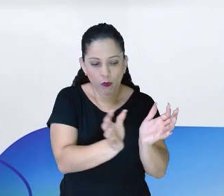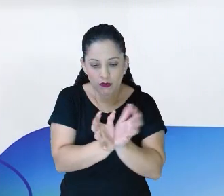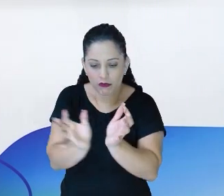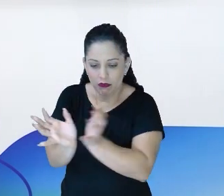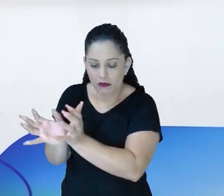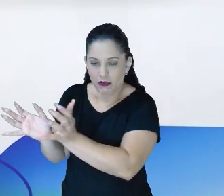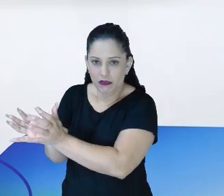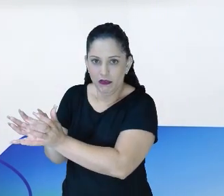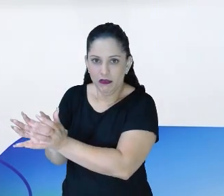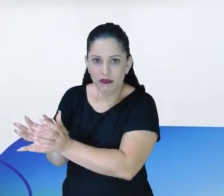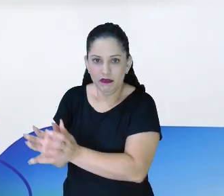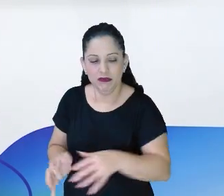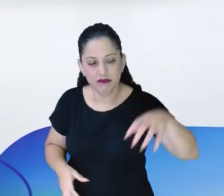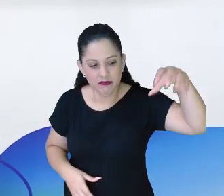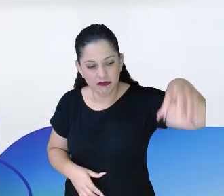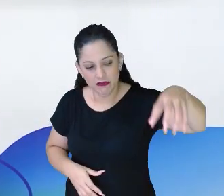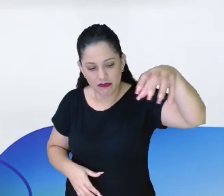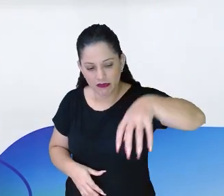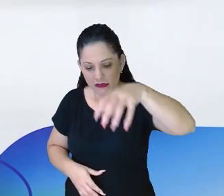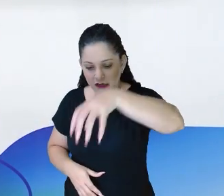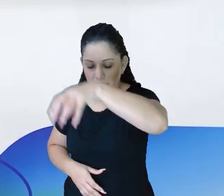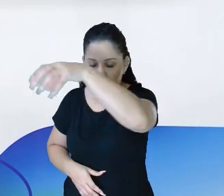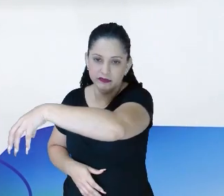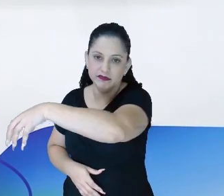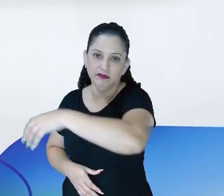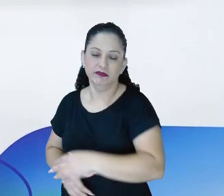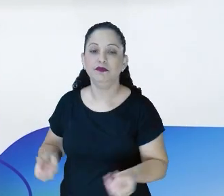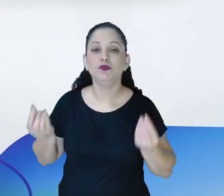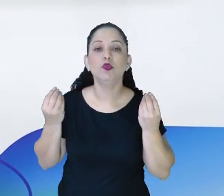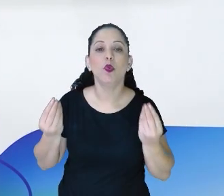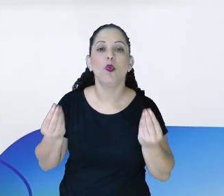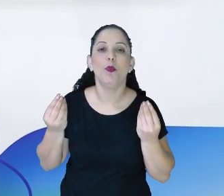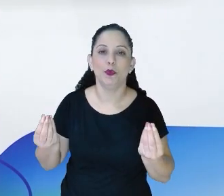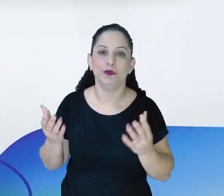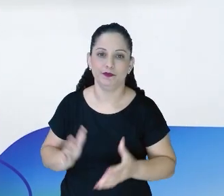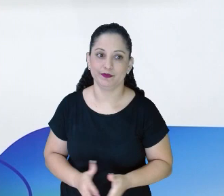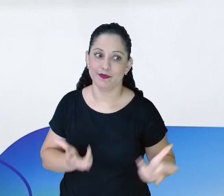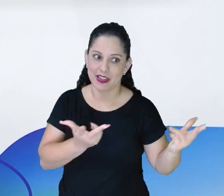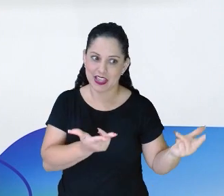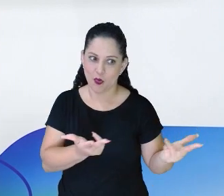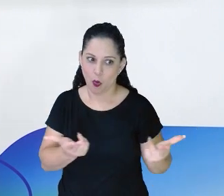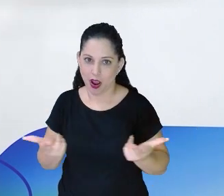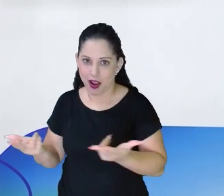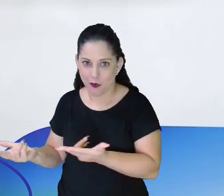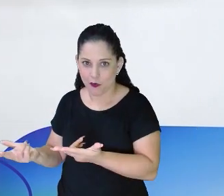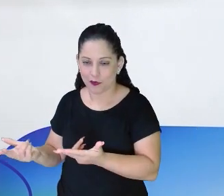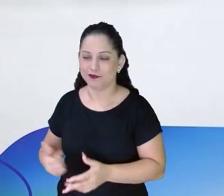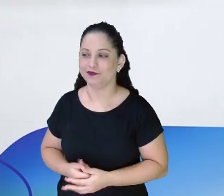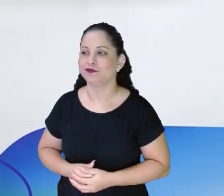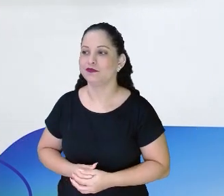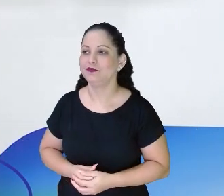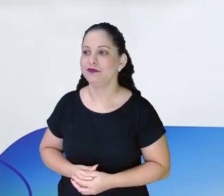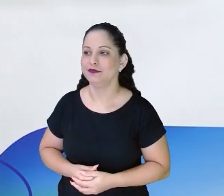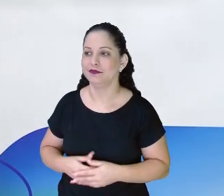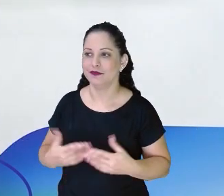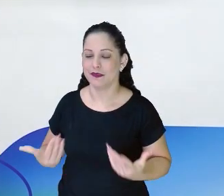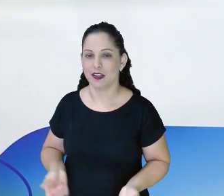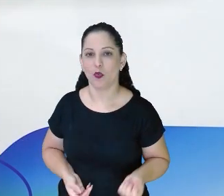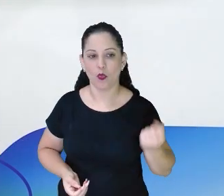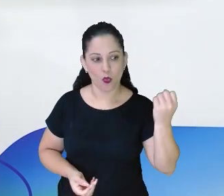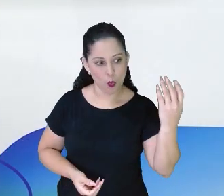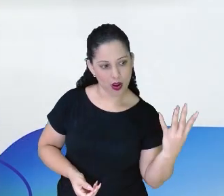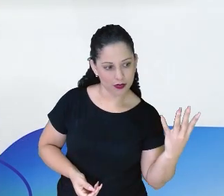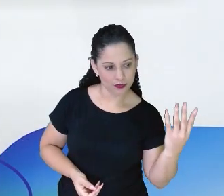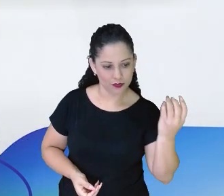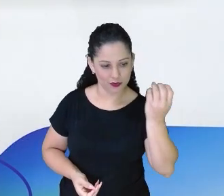as 4 cestas em partes iguais. 4 maçãs em